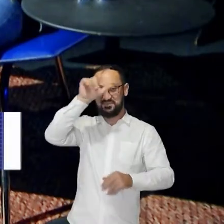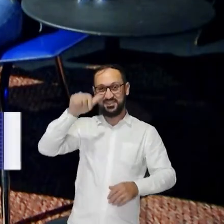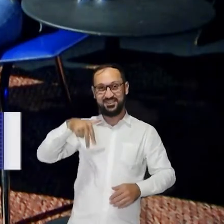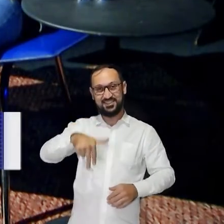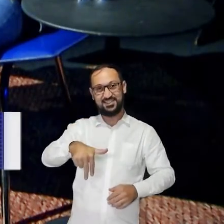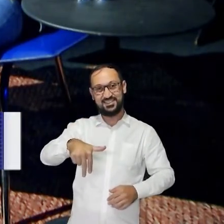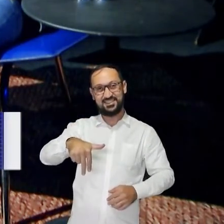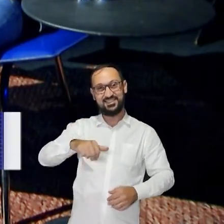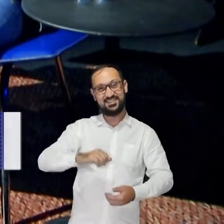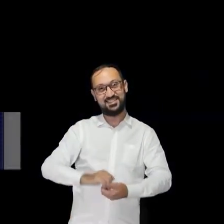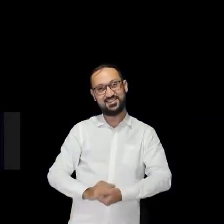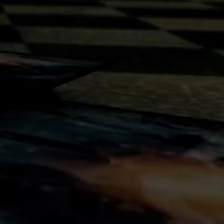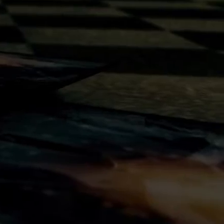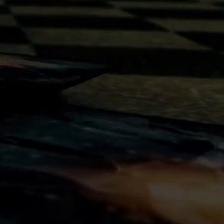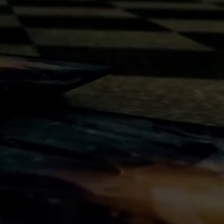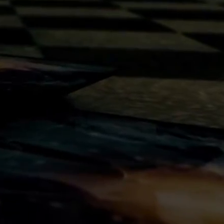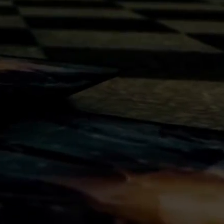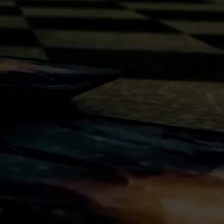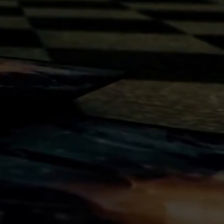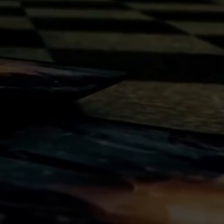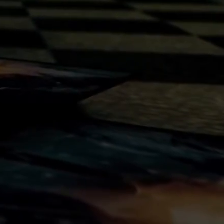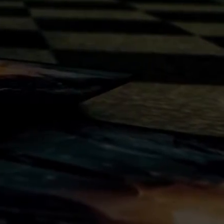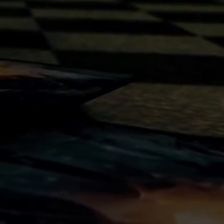Te vejo no Personalidades.